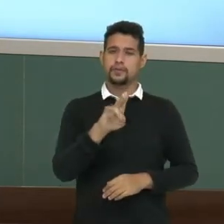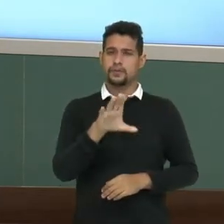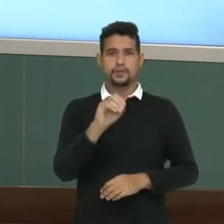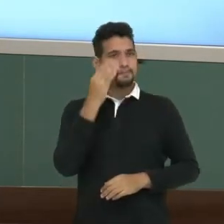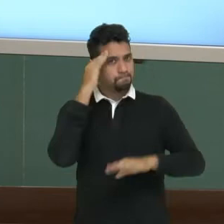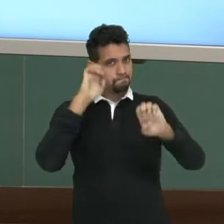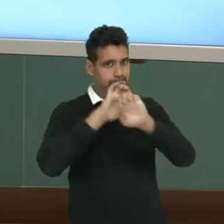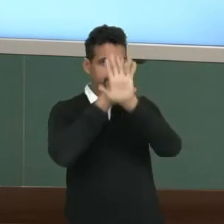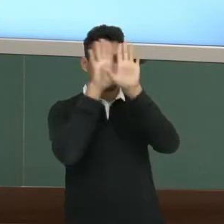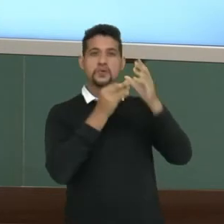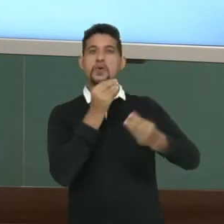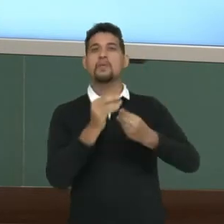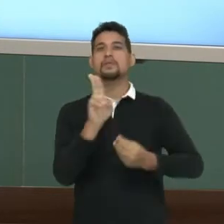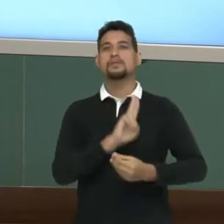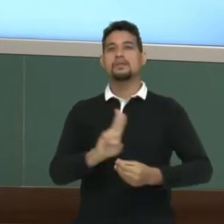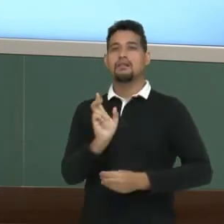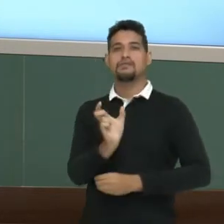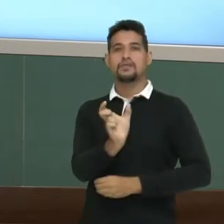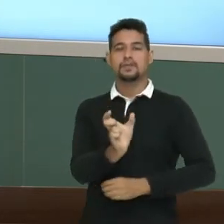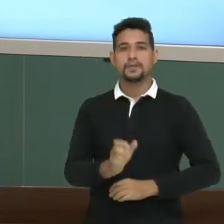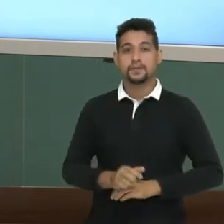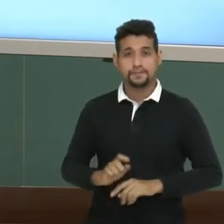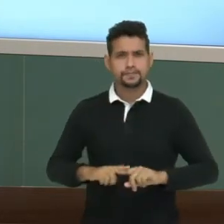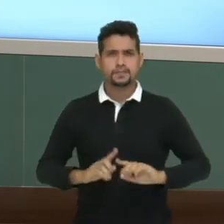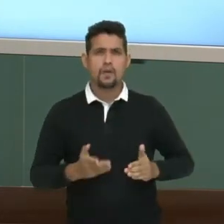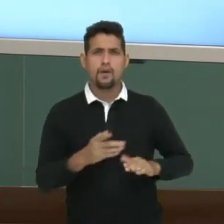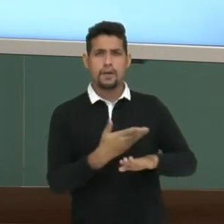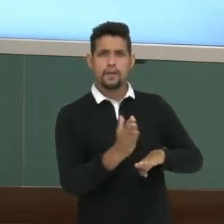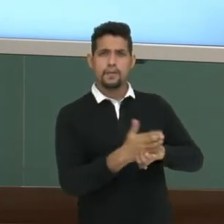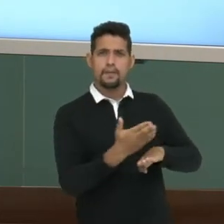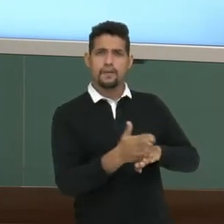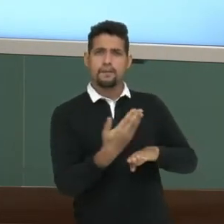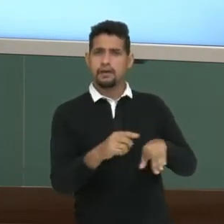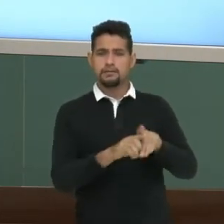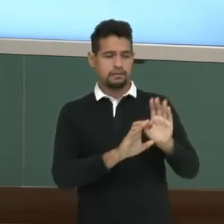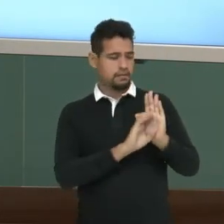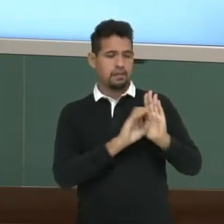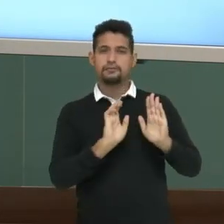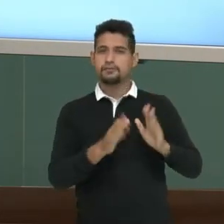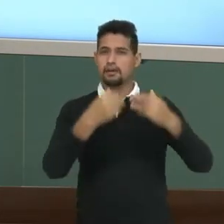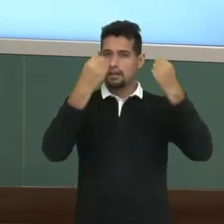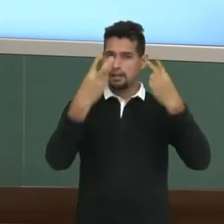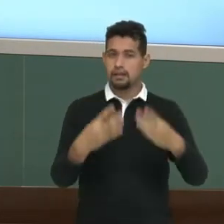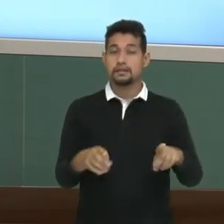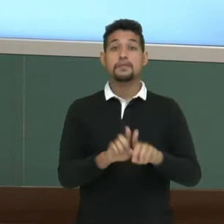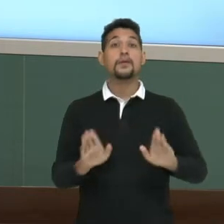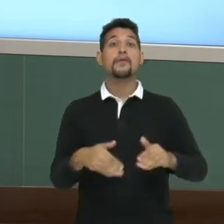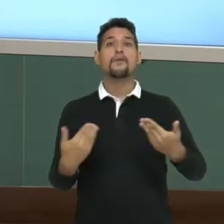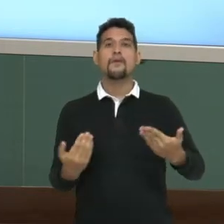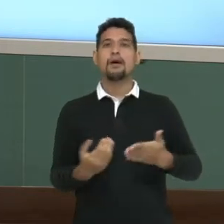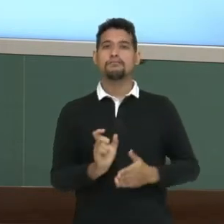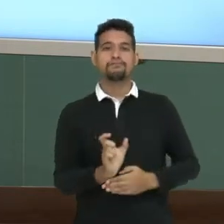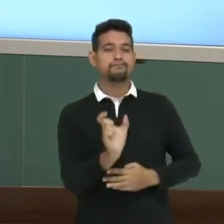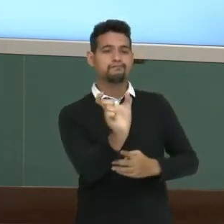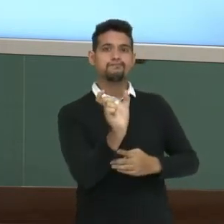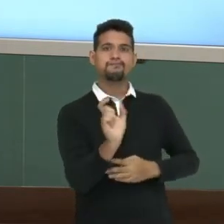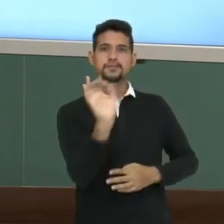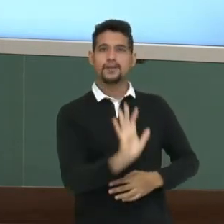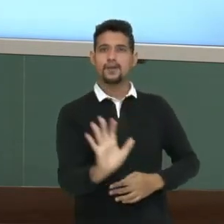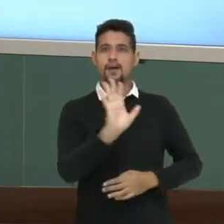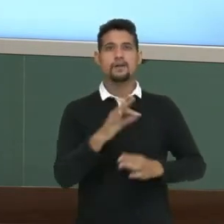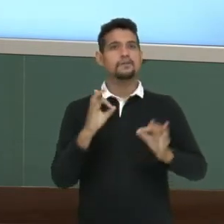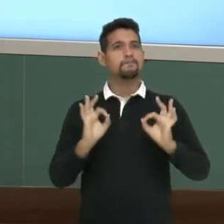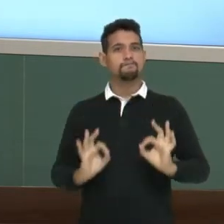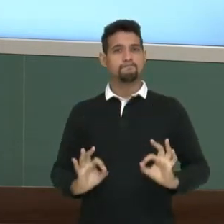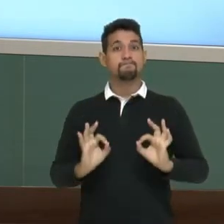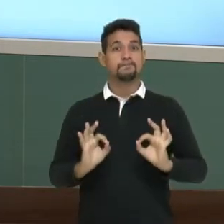entendemos como é que nós vamos usar a fórmula. Então agora vamos praticar esse conceito. Já falamos lá da equação geral, que a equação geral é exatamente